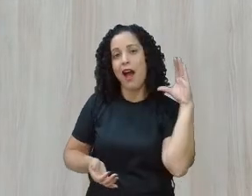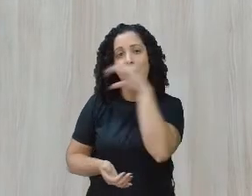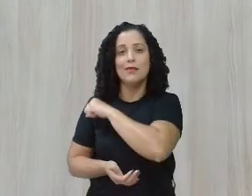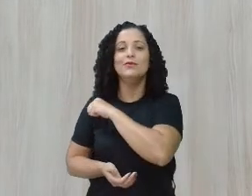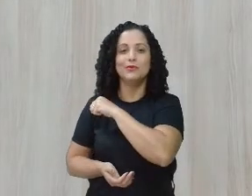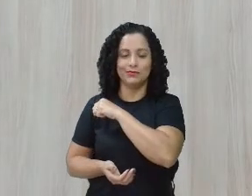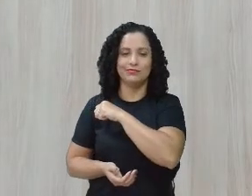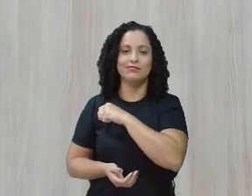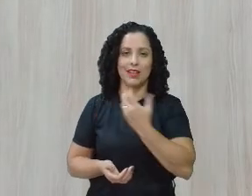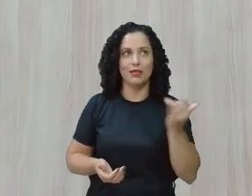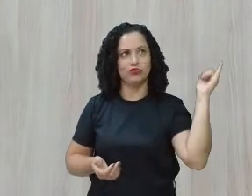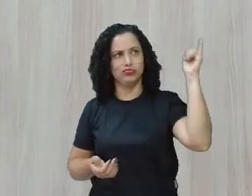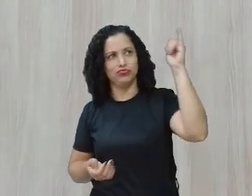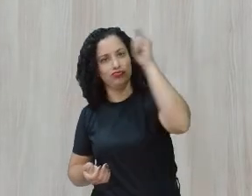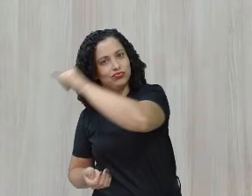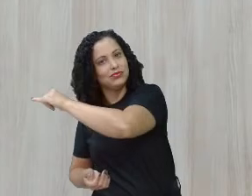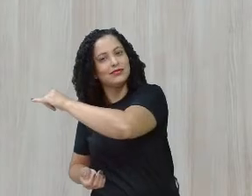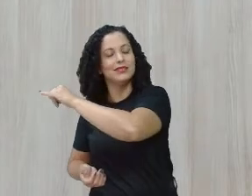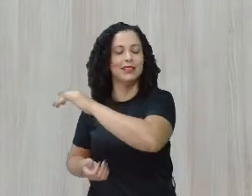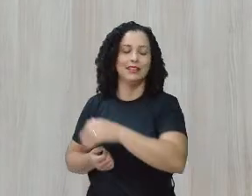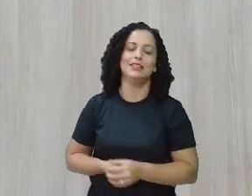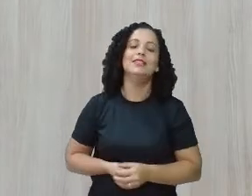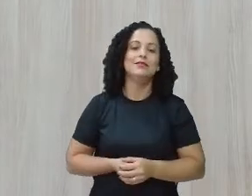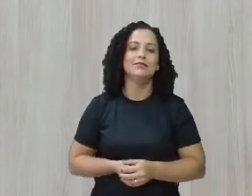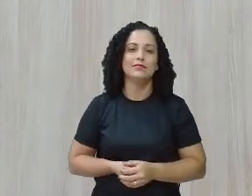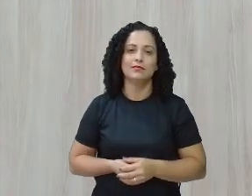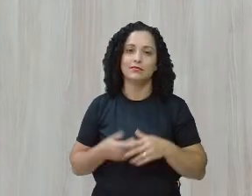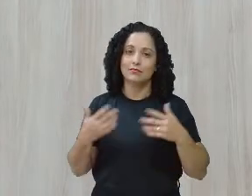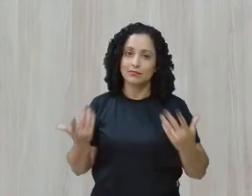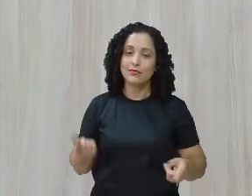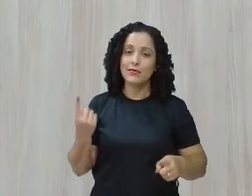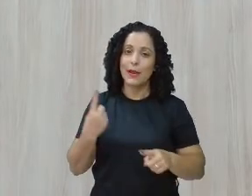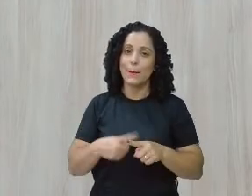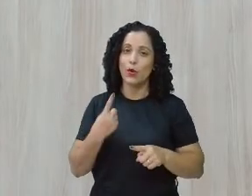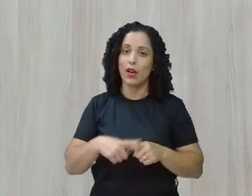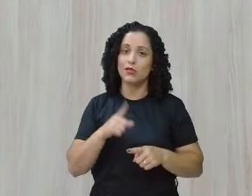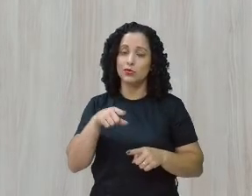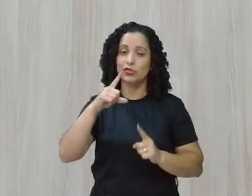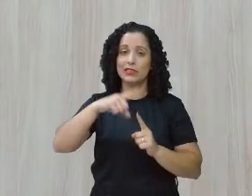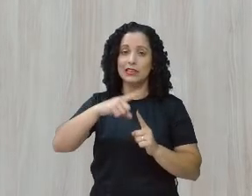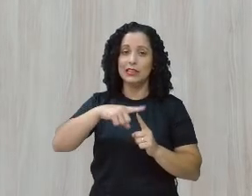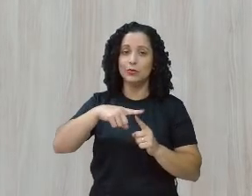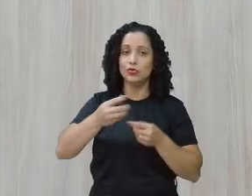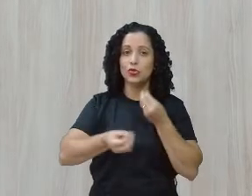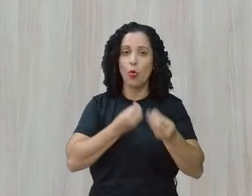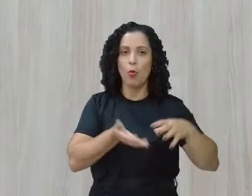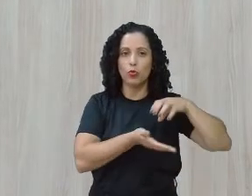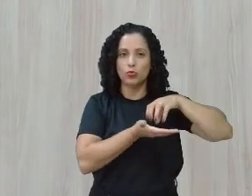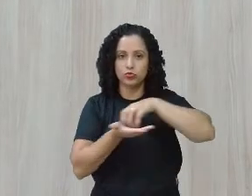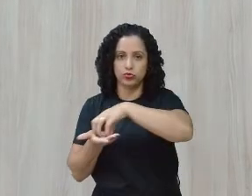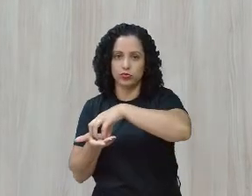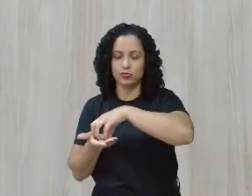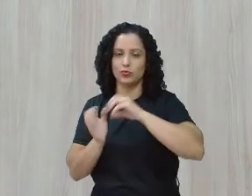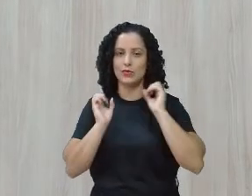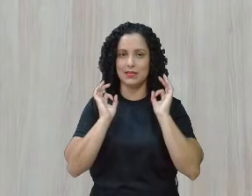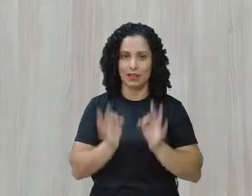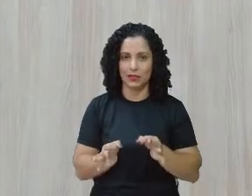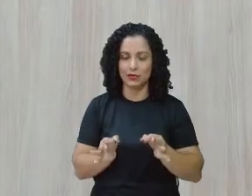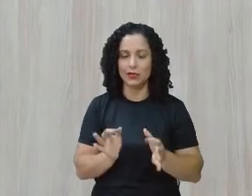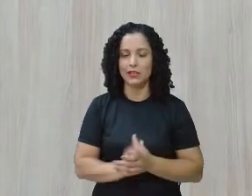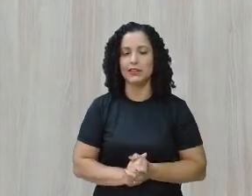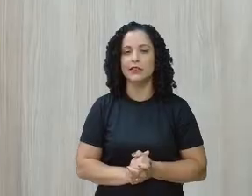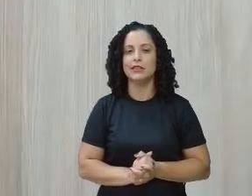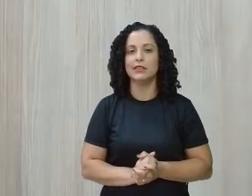assustadora que os aviões têm. Então, é dada muito por causa dos meios de transporte, da forma de se locomover. Tá certo?